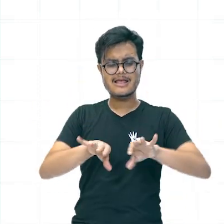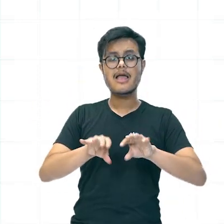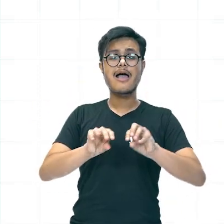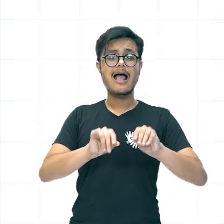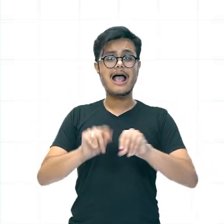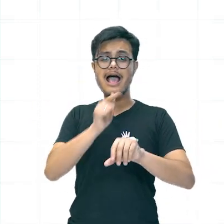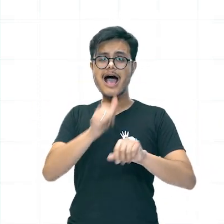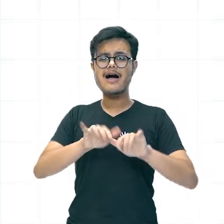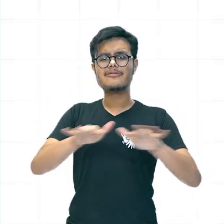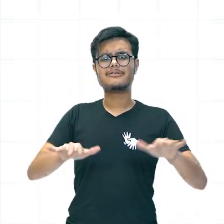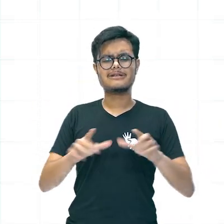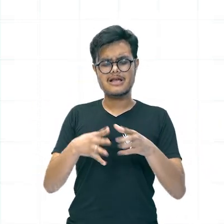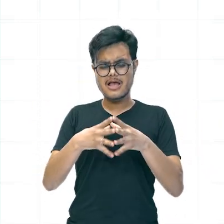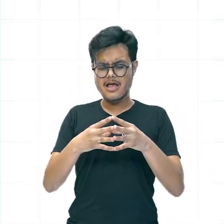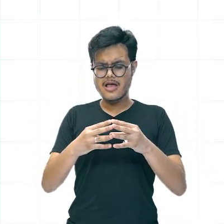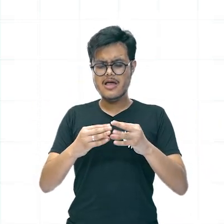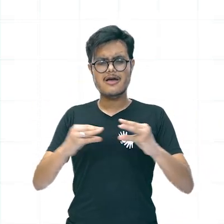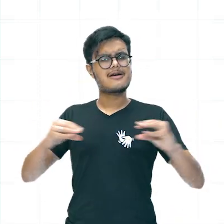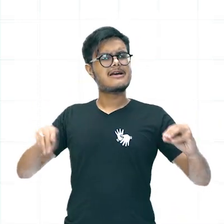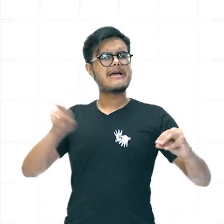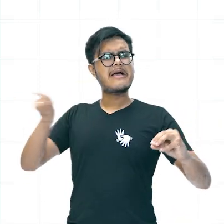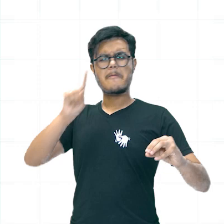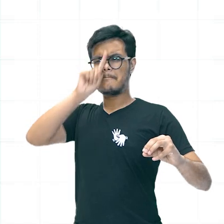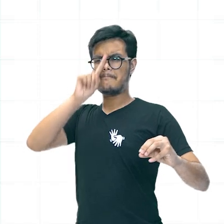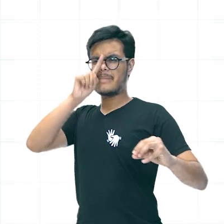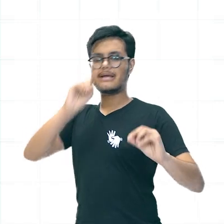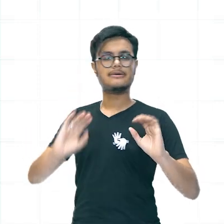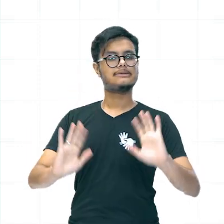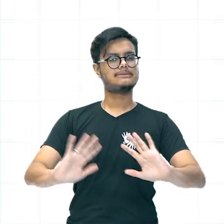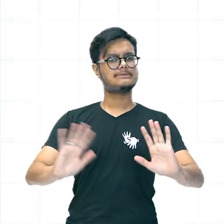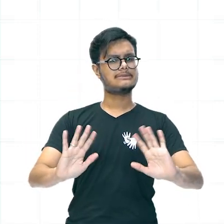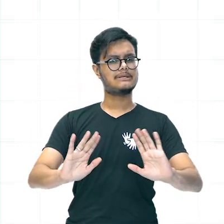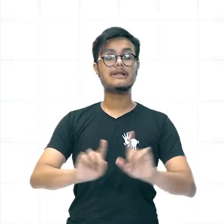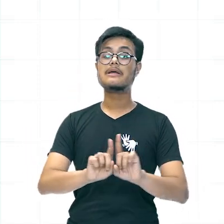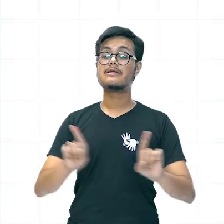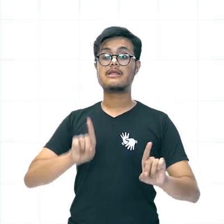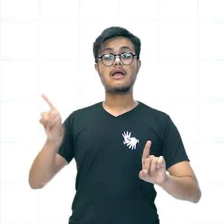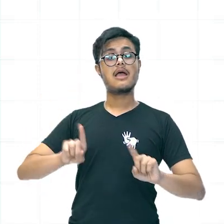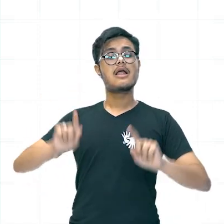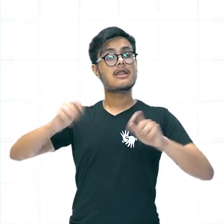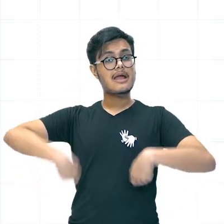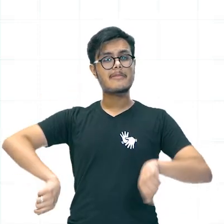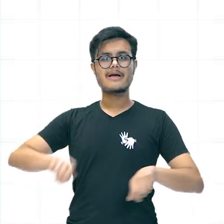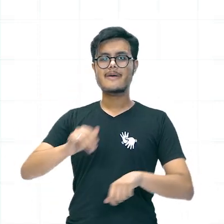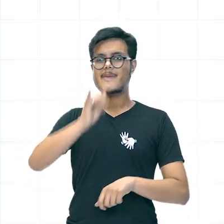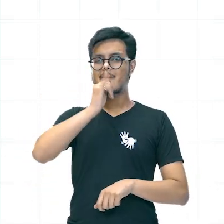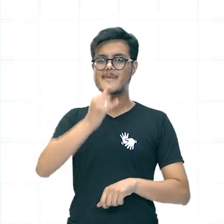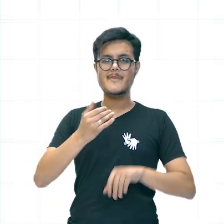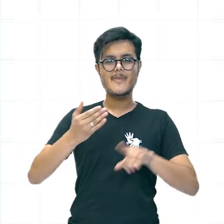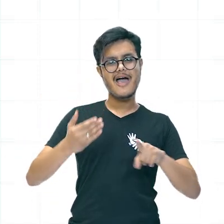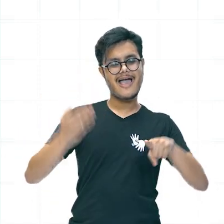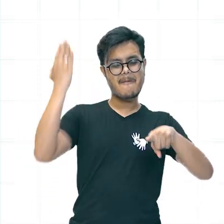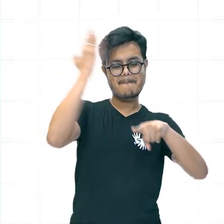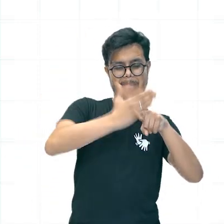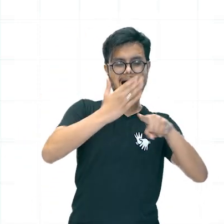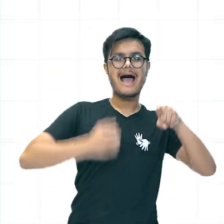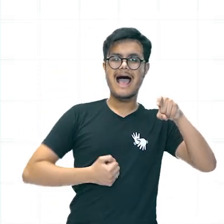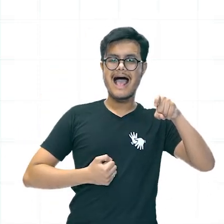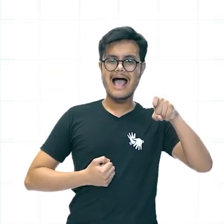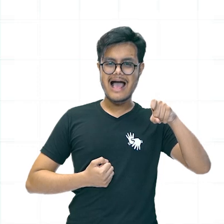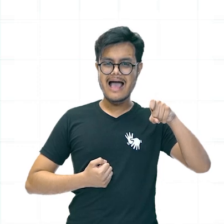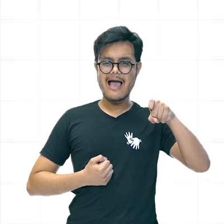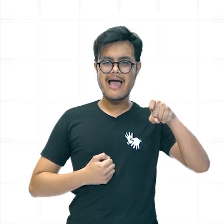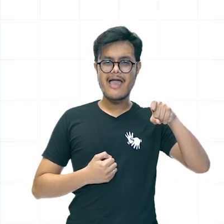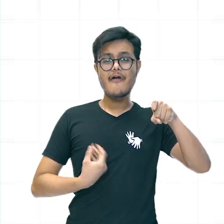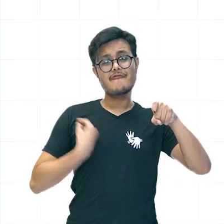observa aí que é um animalzinho que é inofensivo, né? Lembrando que ele tem a capacidade aí de se regenerar, porque ele tem aí,